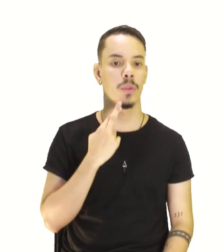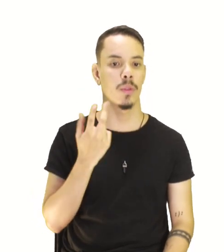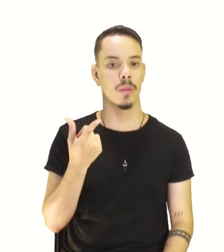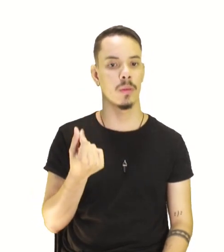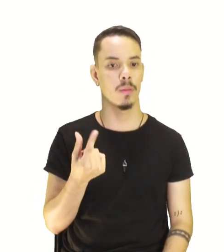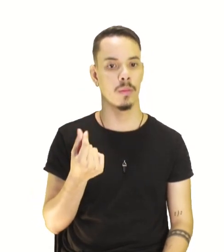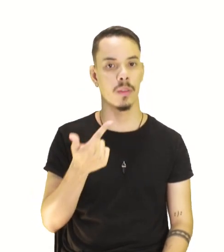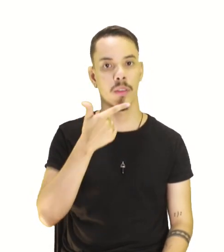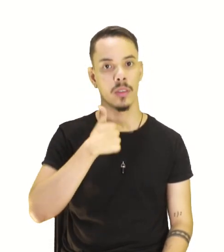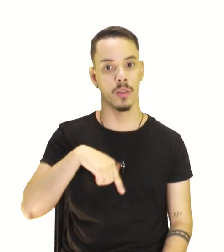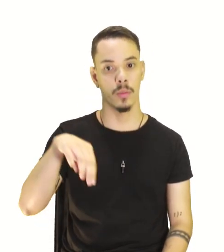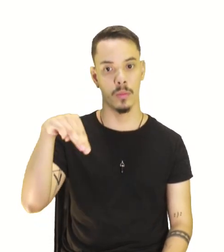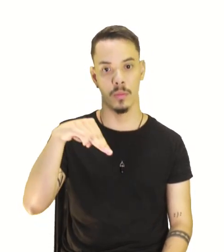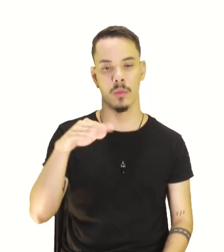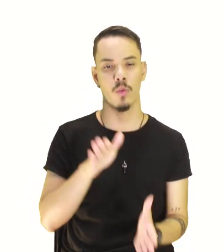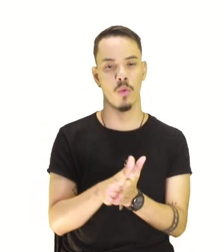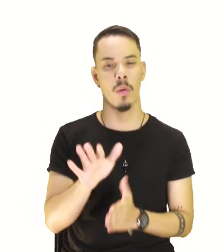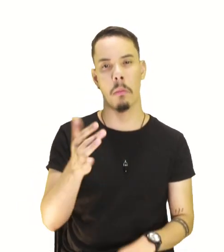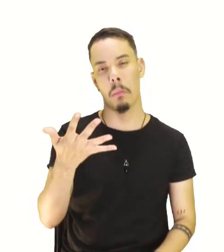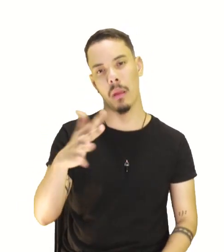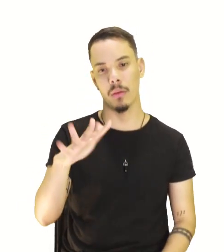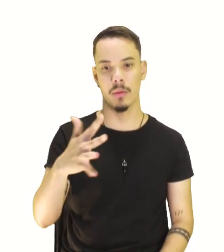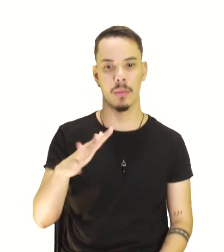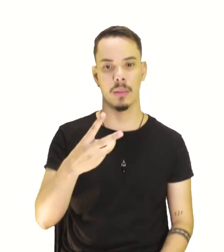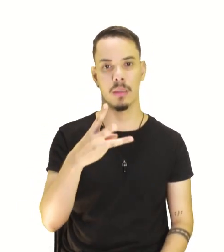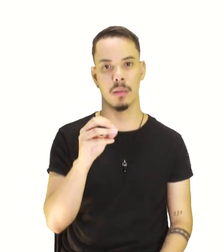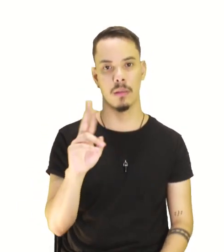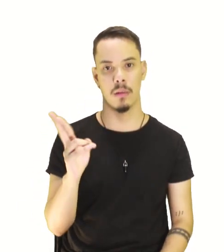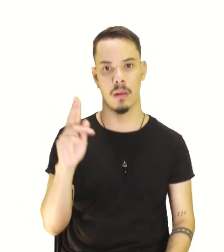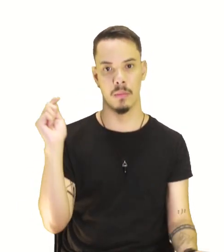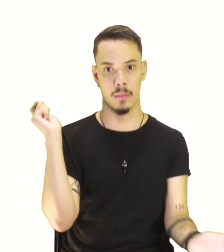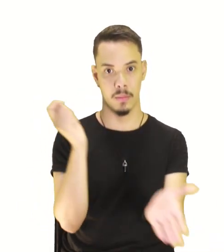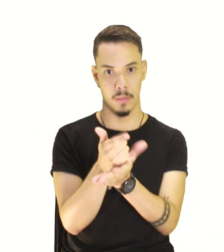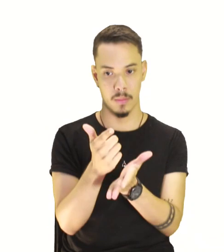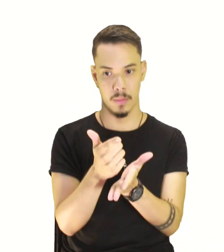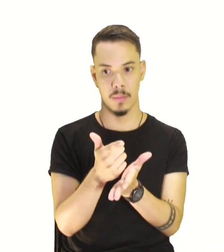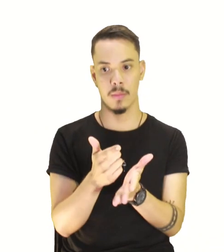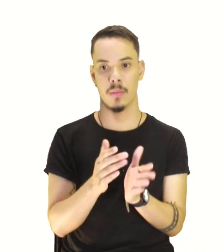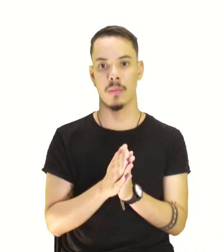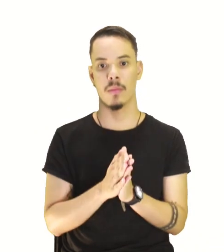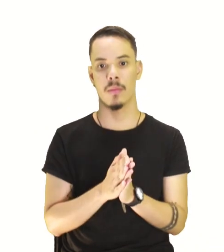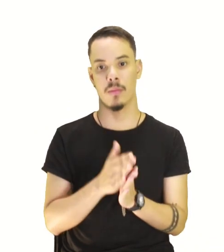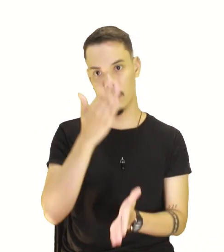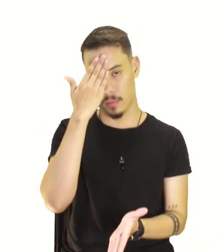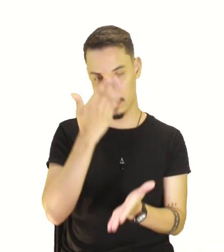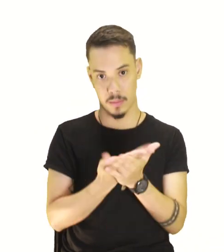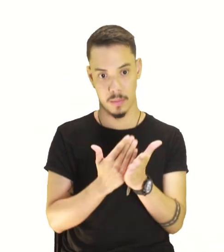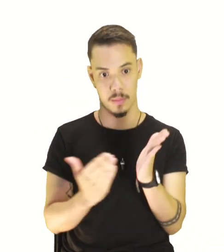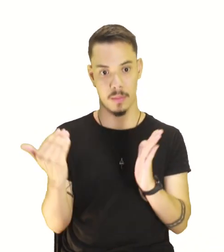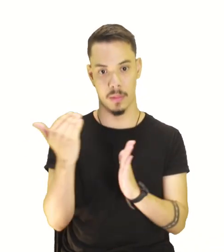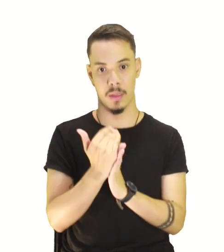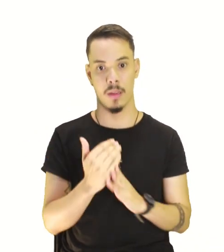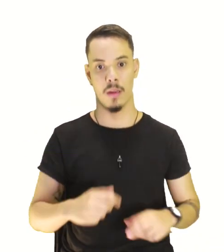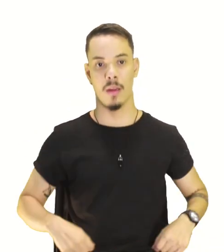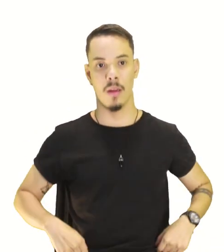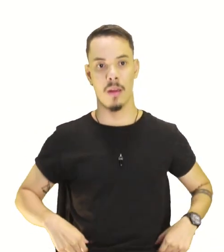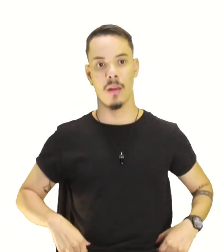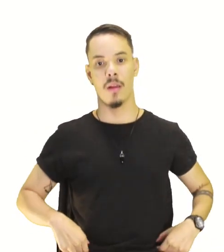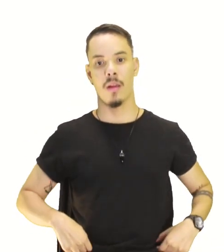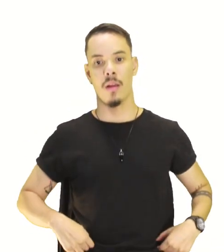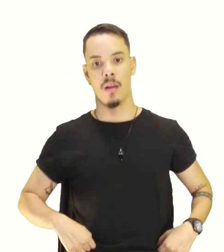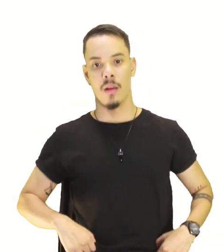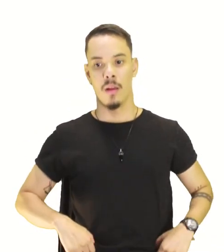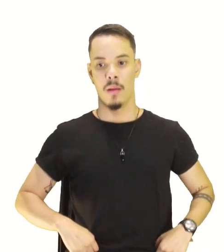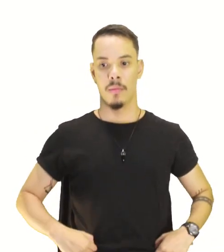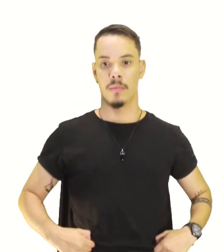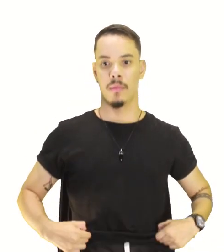queijo mussarela custa em média R$30 ali. Bem que acho que aumentou um pouquinho já, né? Tá um pouquinho maior, mas agora, tudo bem. por que